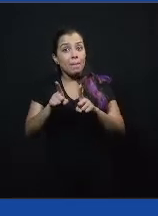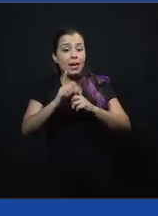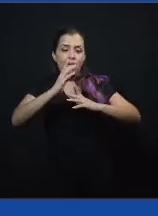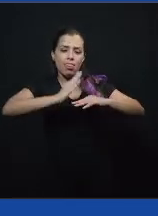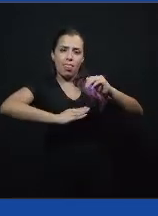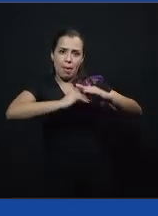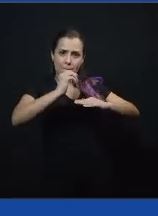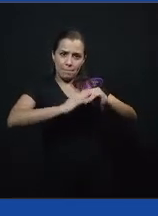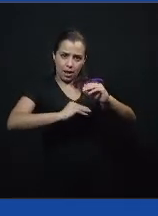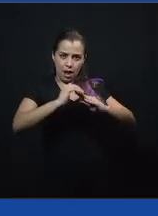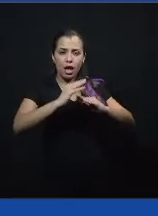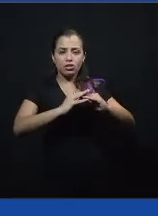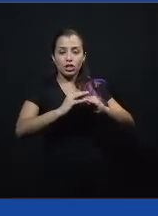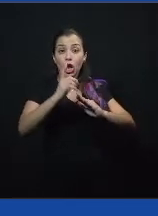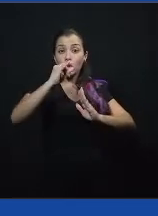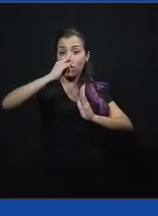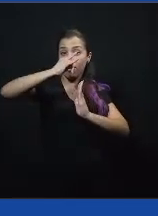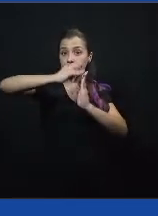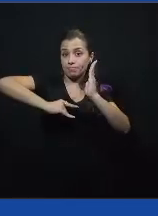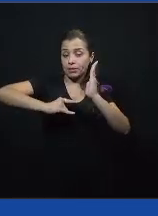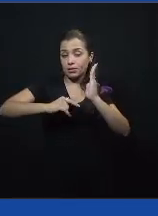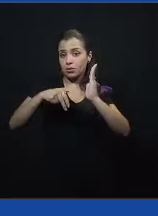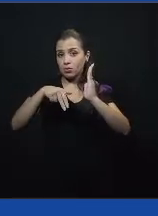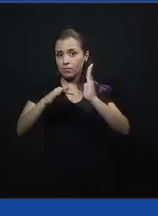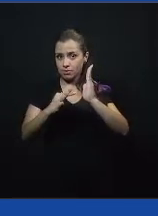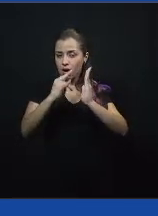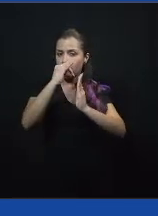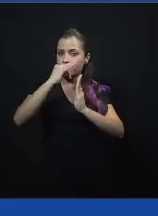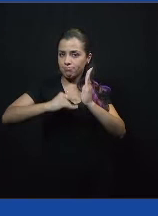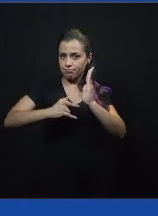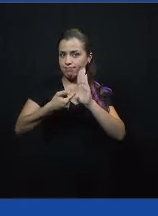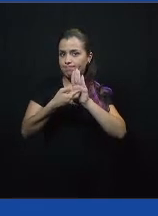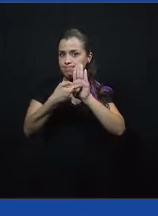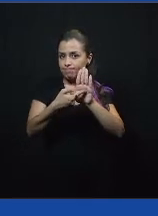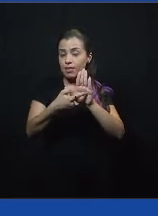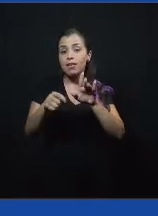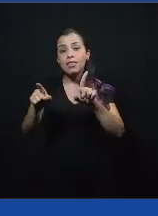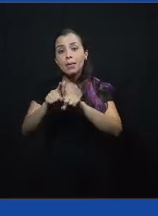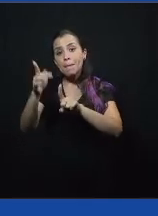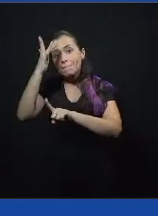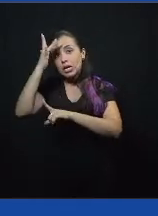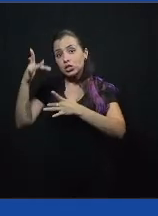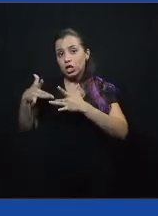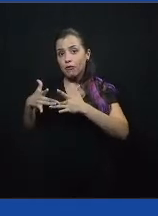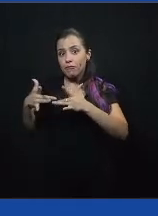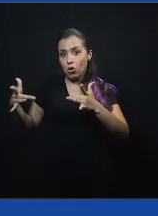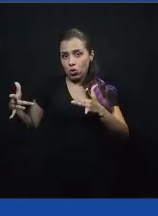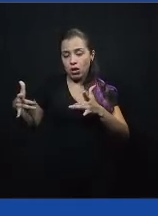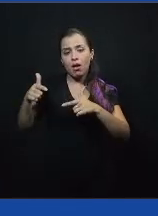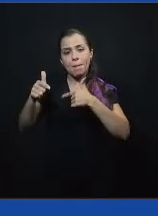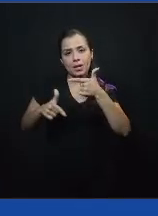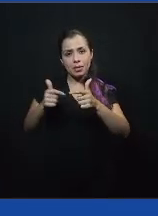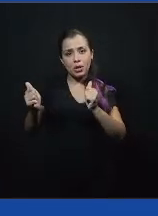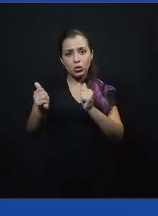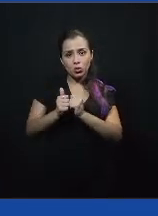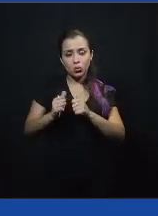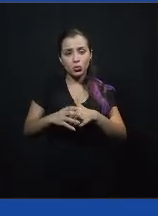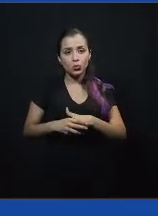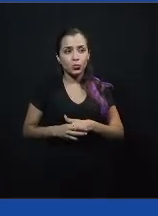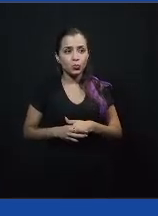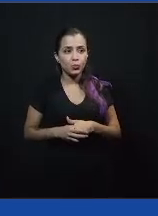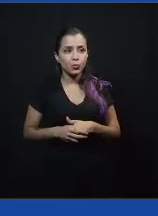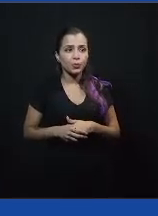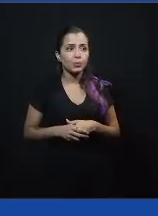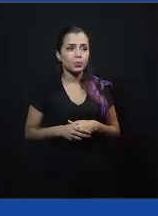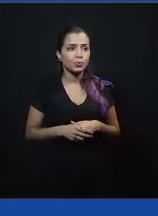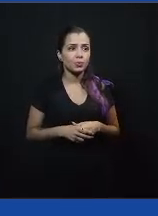arrecadações de nota fiscal e de pessoas a fim de se voluntariar para ajudar as almas a oitava e última parte dessa grande